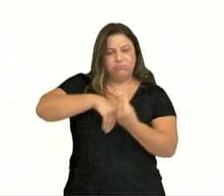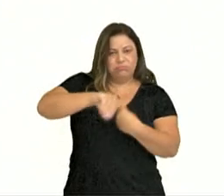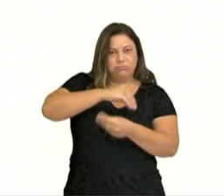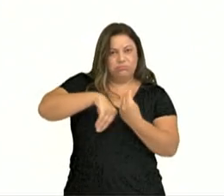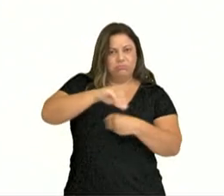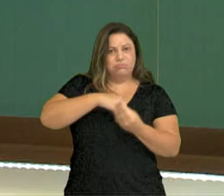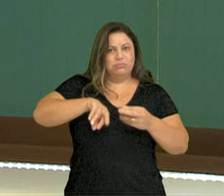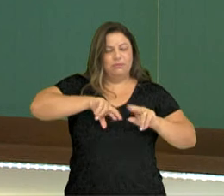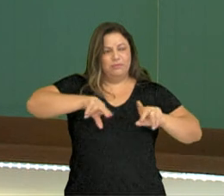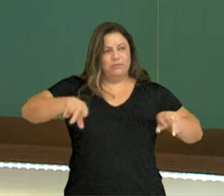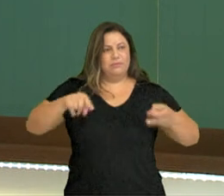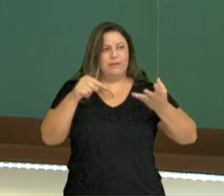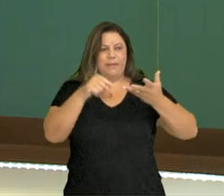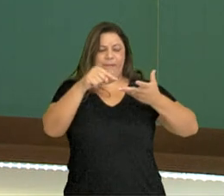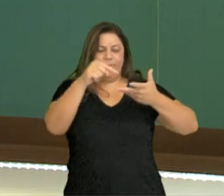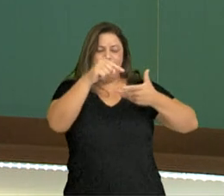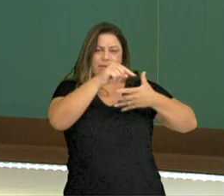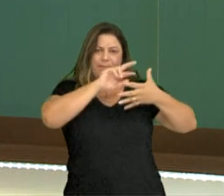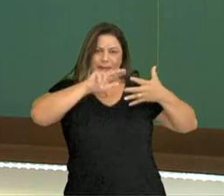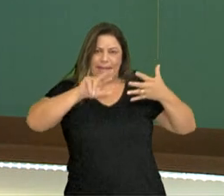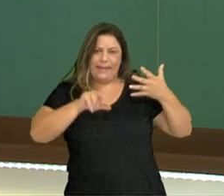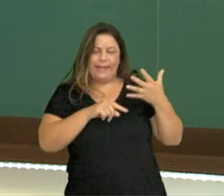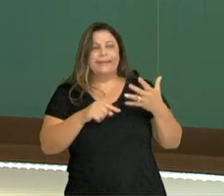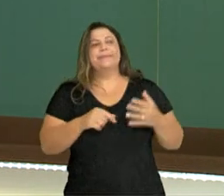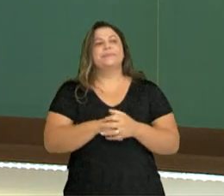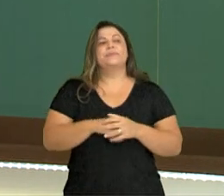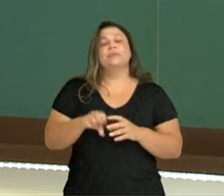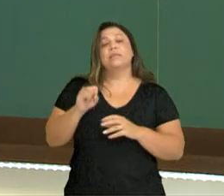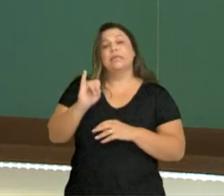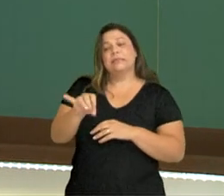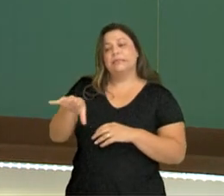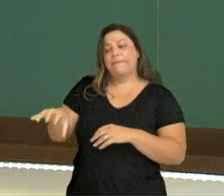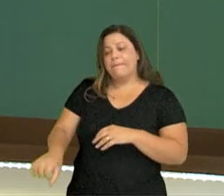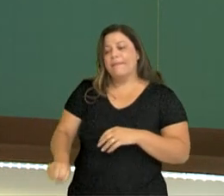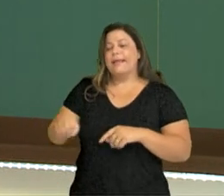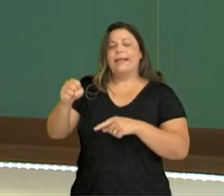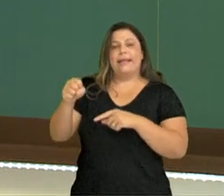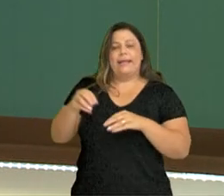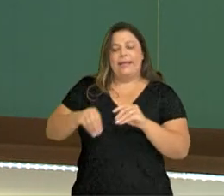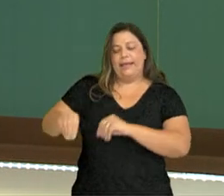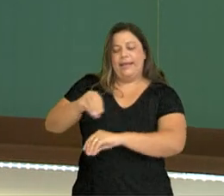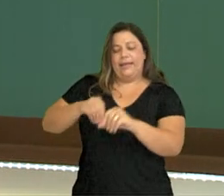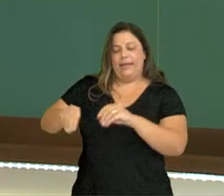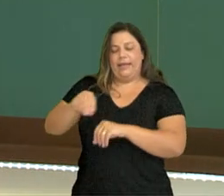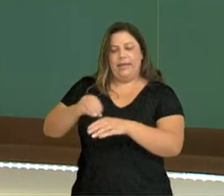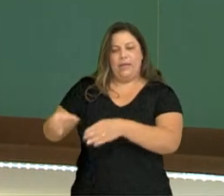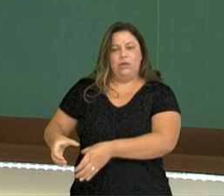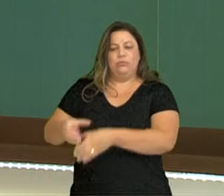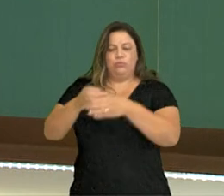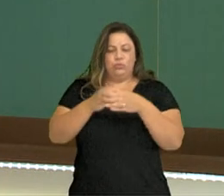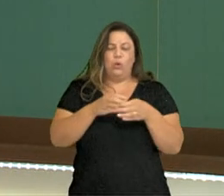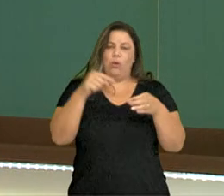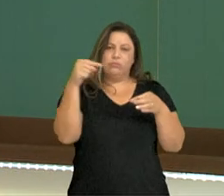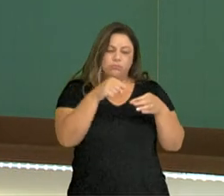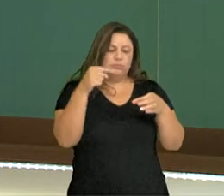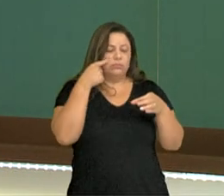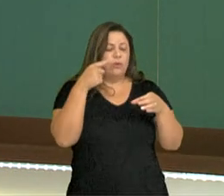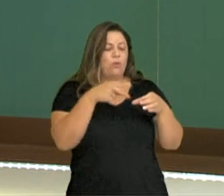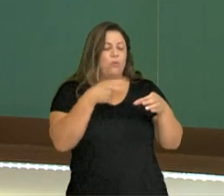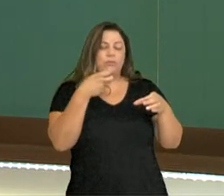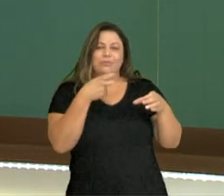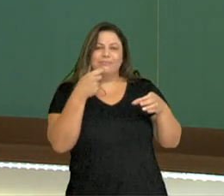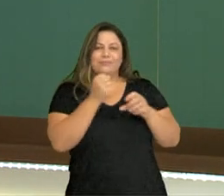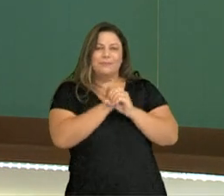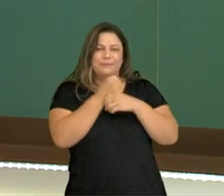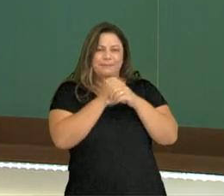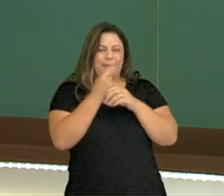e nitrogênio, certo? Então, se a gente pegar 1 grama, né, de um solo com bactérias, nós vamos encontrar em torno de